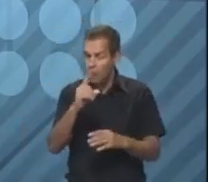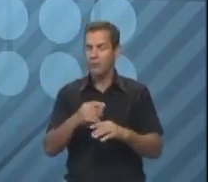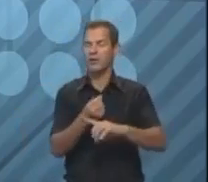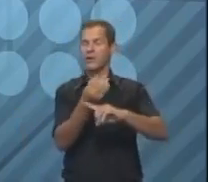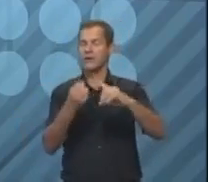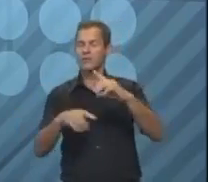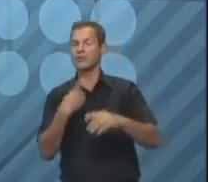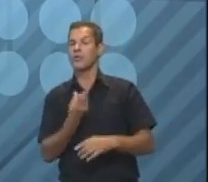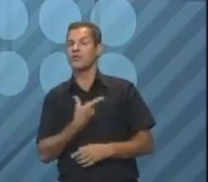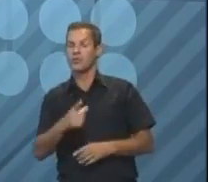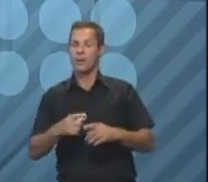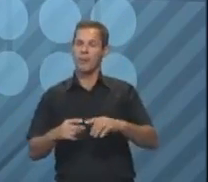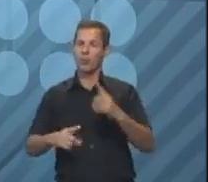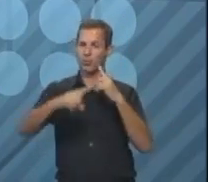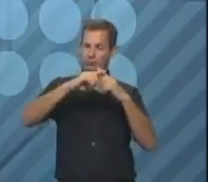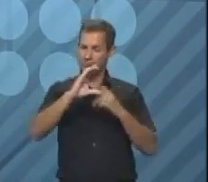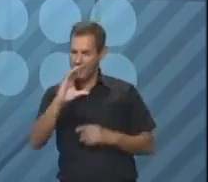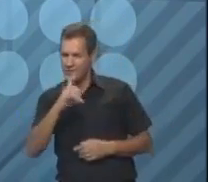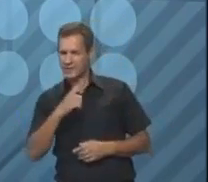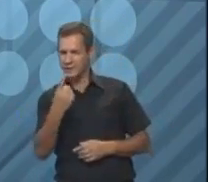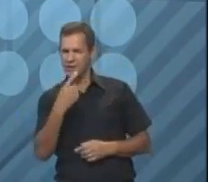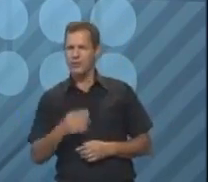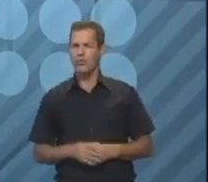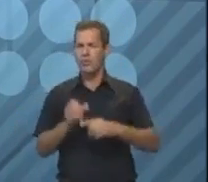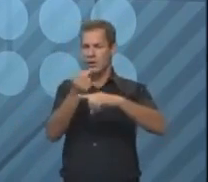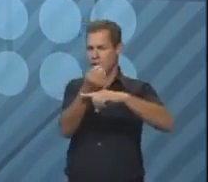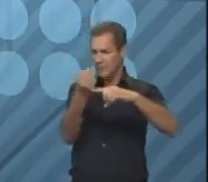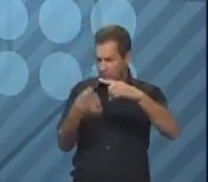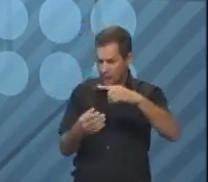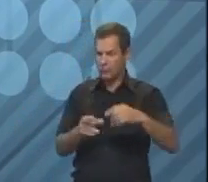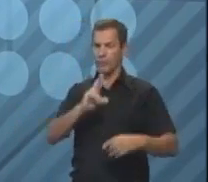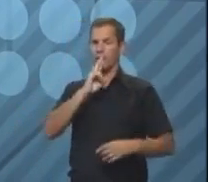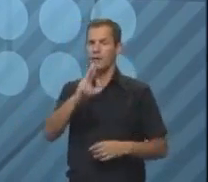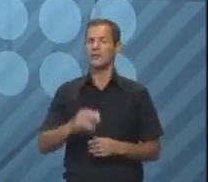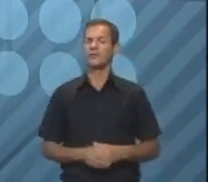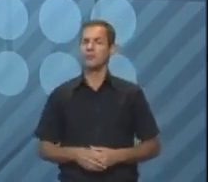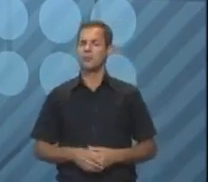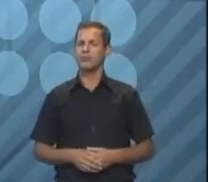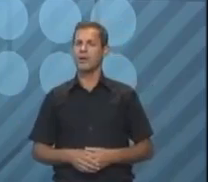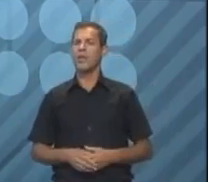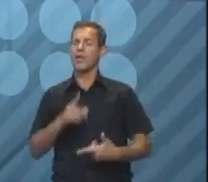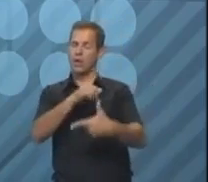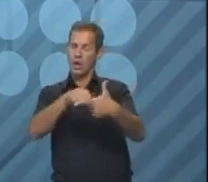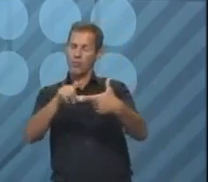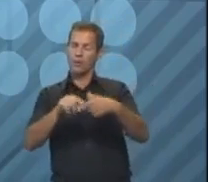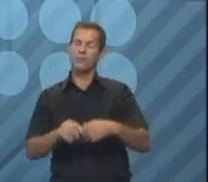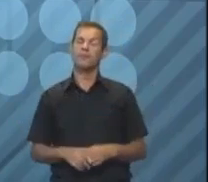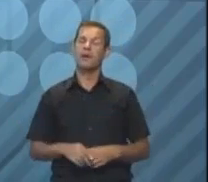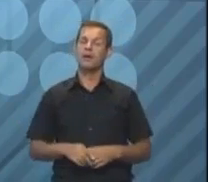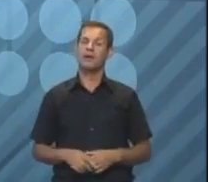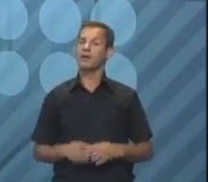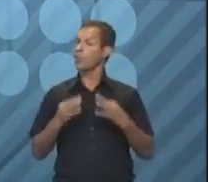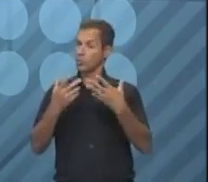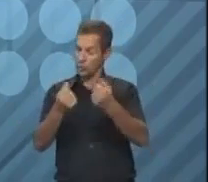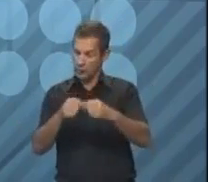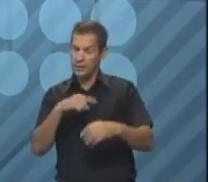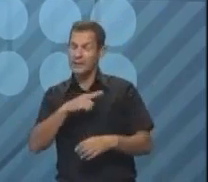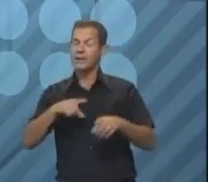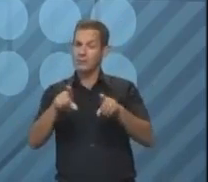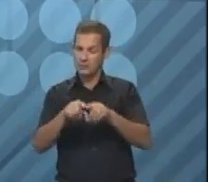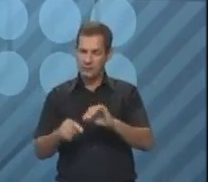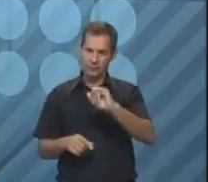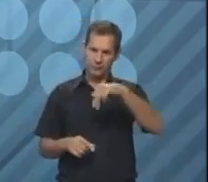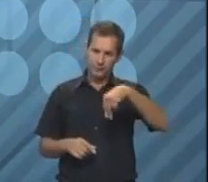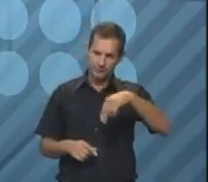gente não coloca o mais c, nós temos uma função que responde, que resolve aquele problema, e não todas. Nós temos também